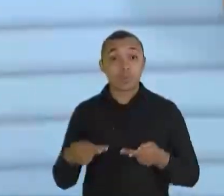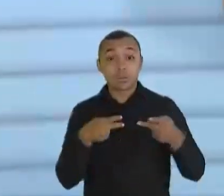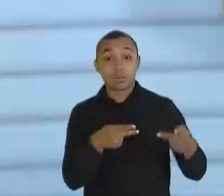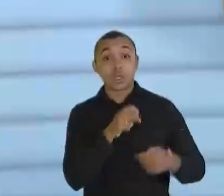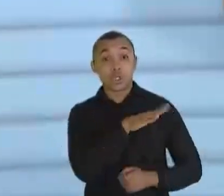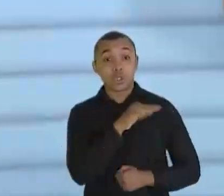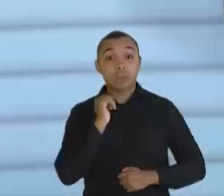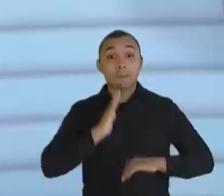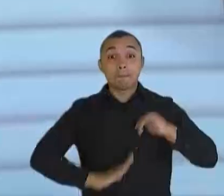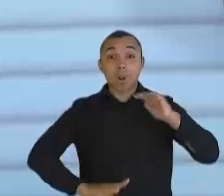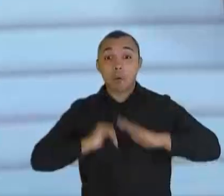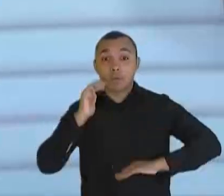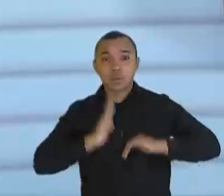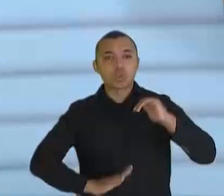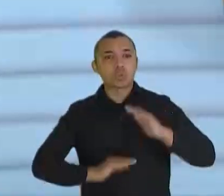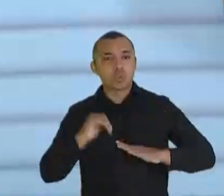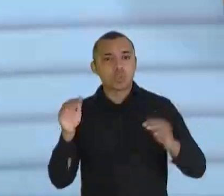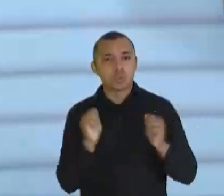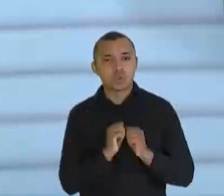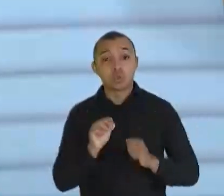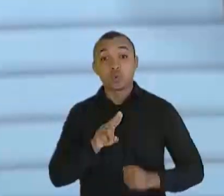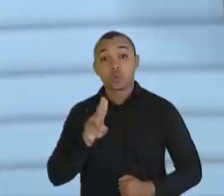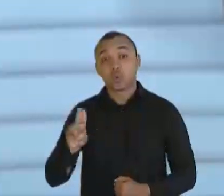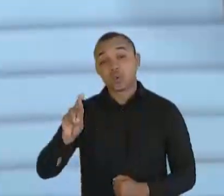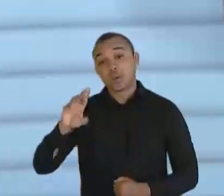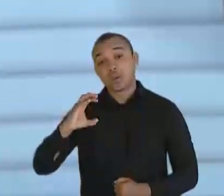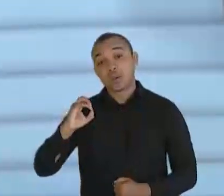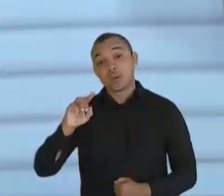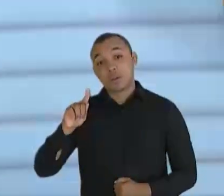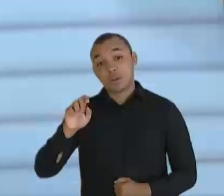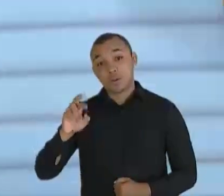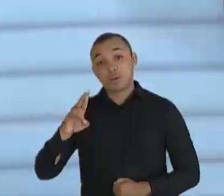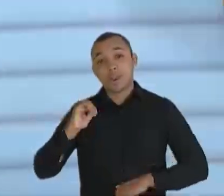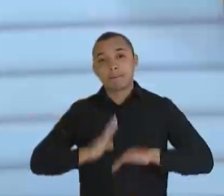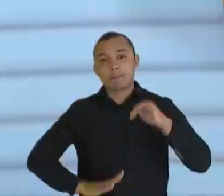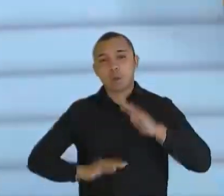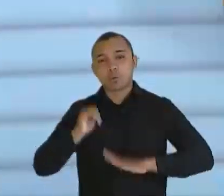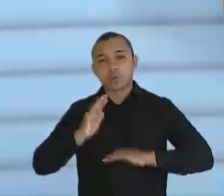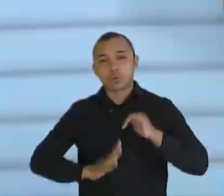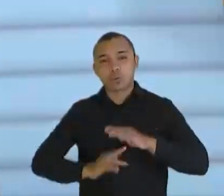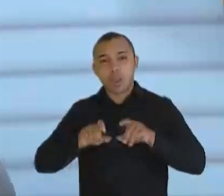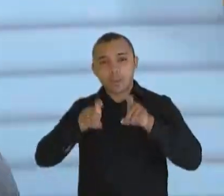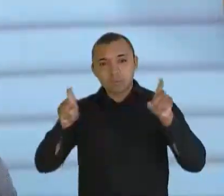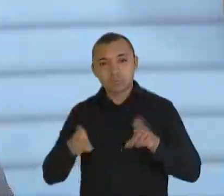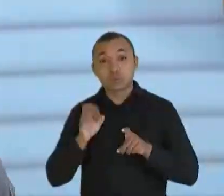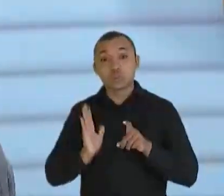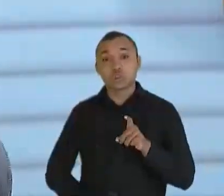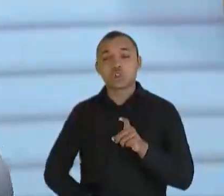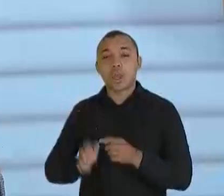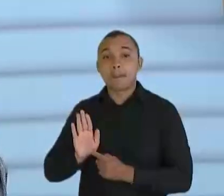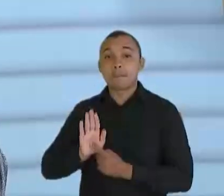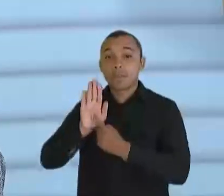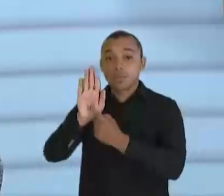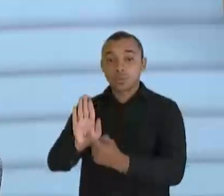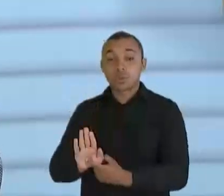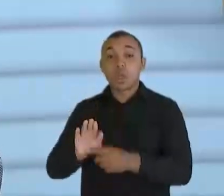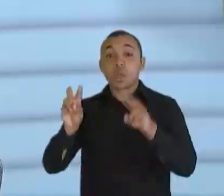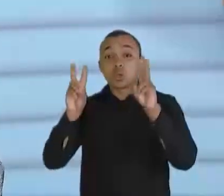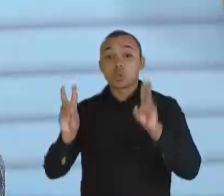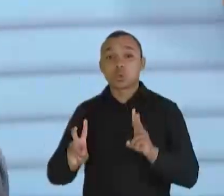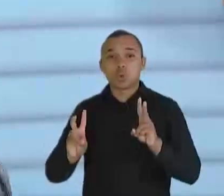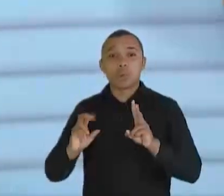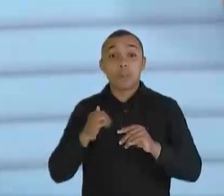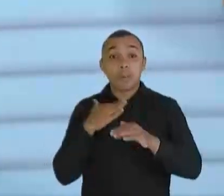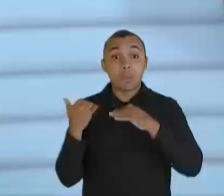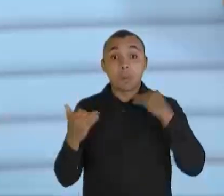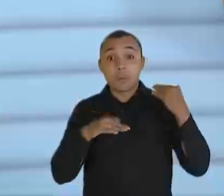um cientista de dados da nossa equipe que foi conosco, o Roger, né, que ele é doutor em psicometria, Ele apresentou a dinâmica homicida no estado do Ceará,